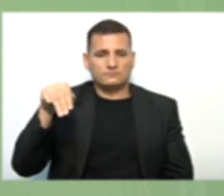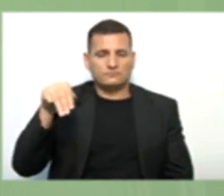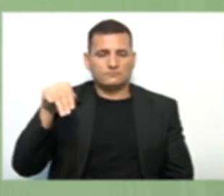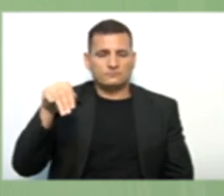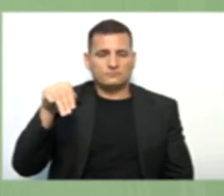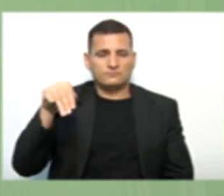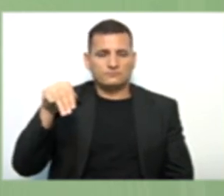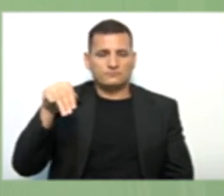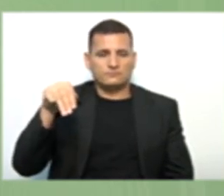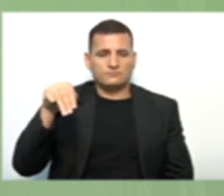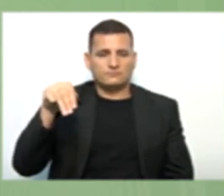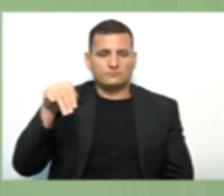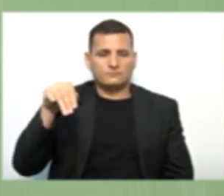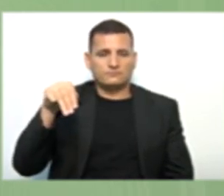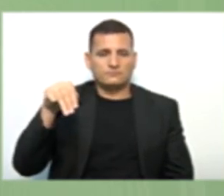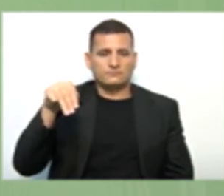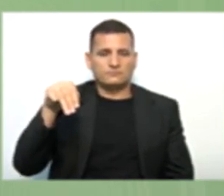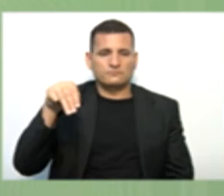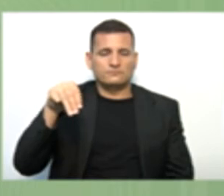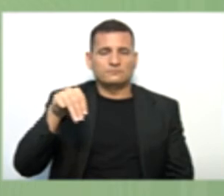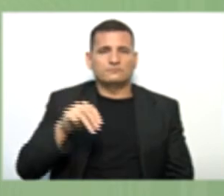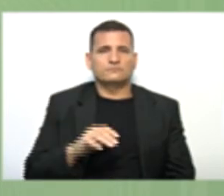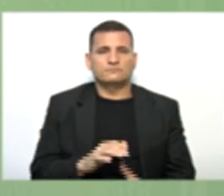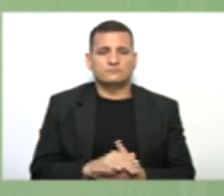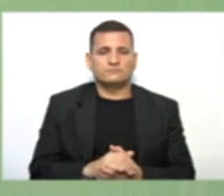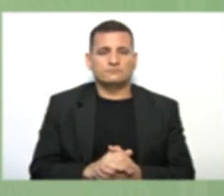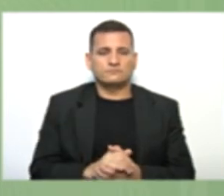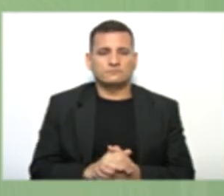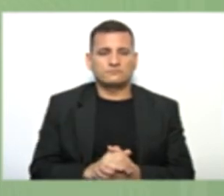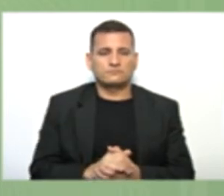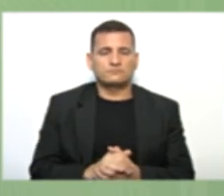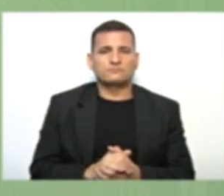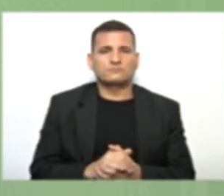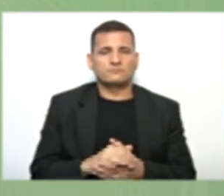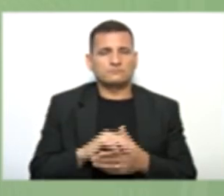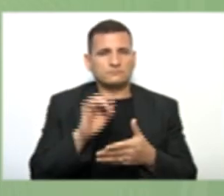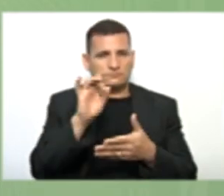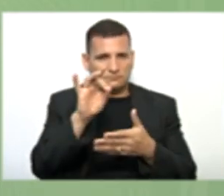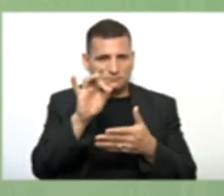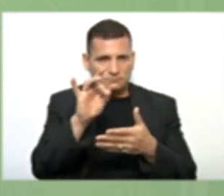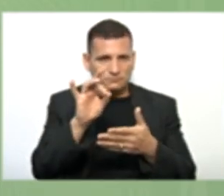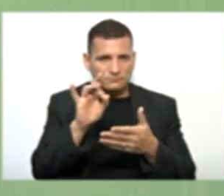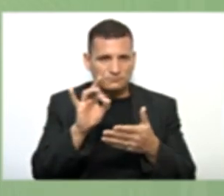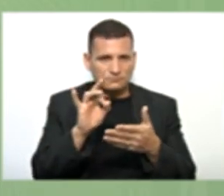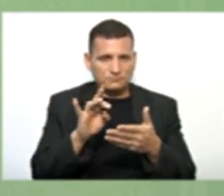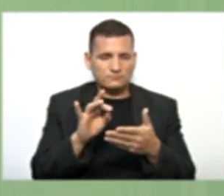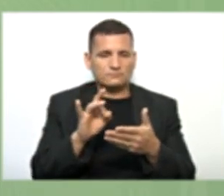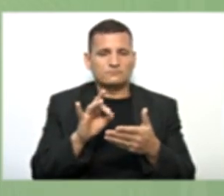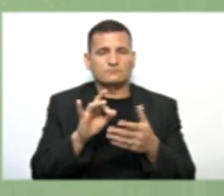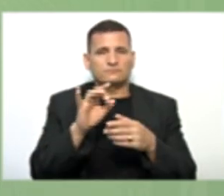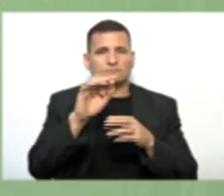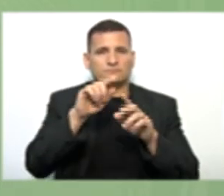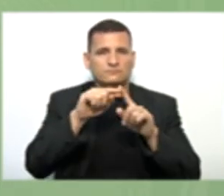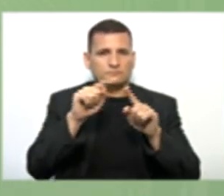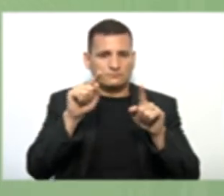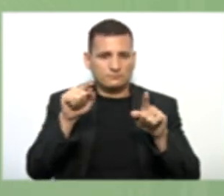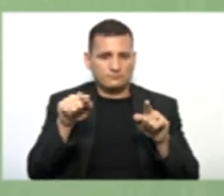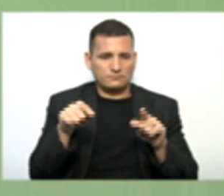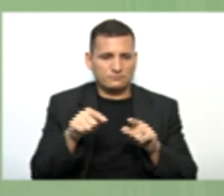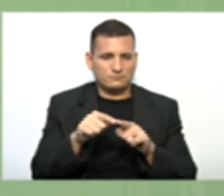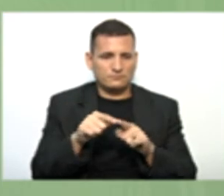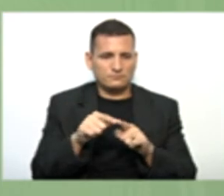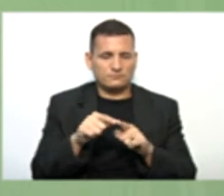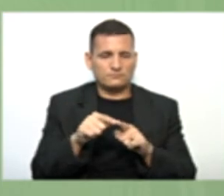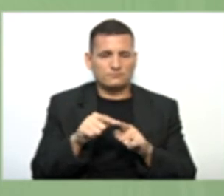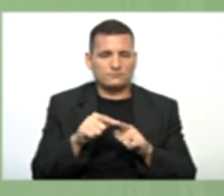seja, para cada, assim você interpreta, tá? Para cada funcionário, lê sempre assim, ó, para cada funcionário aqui, ó, para